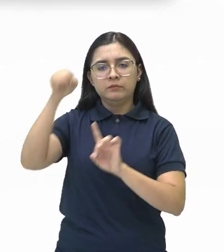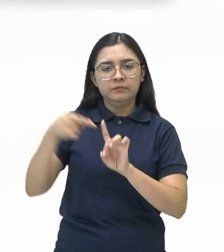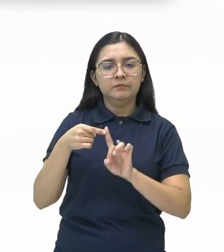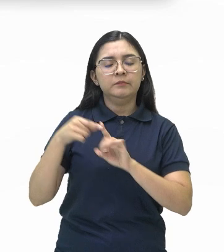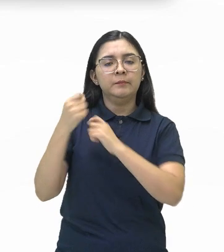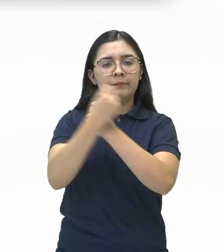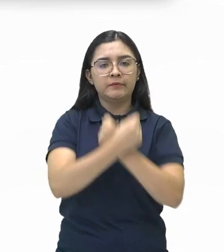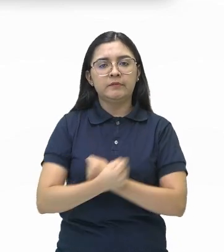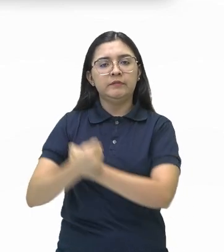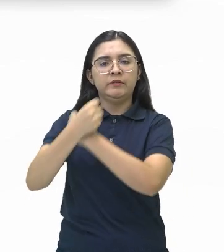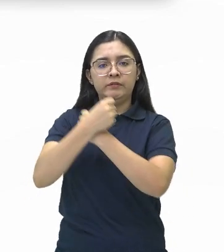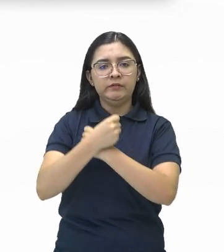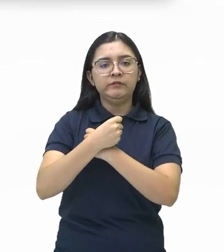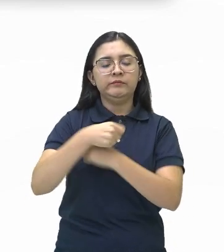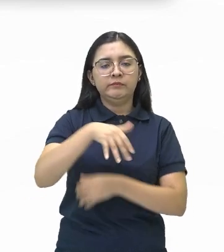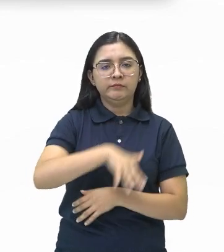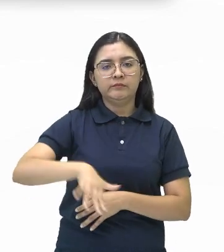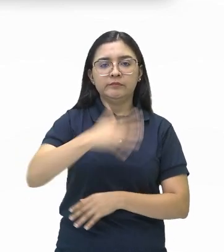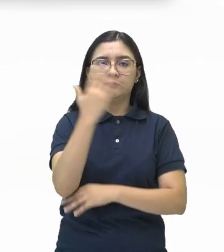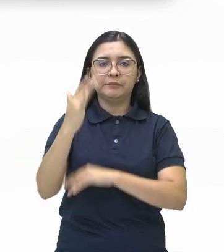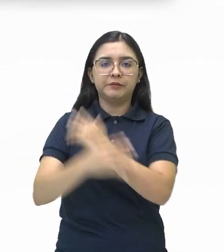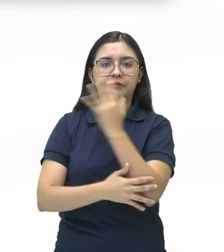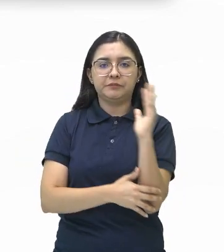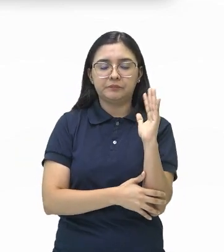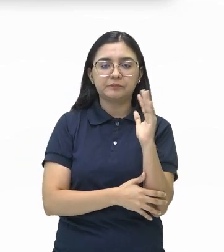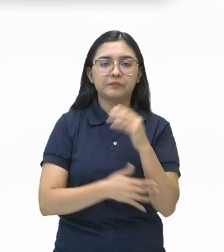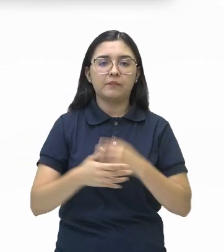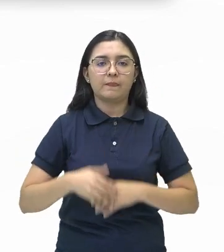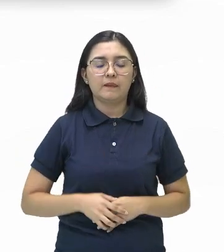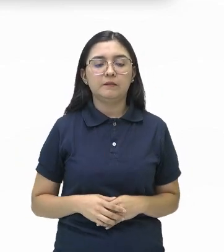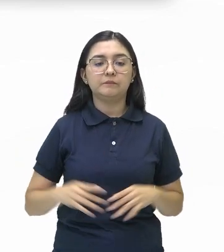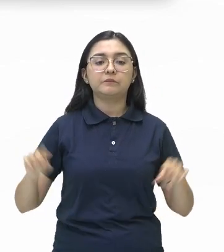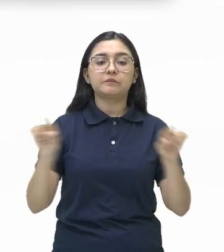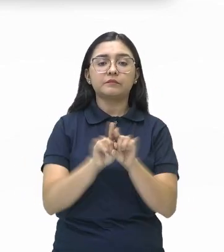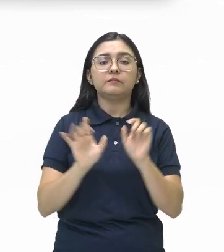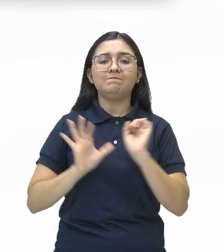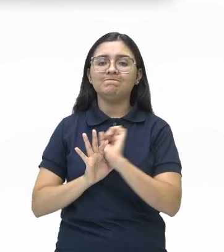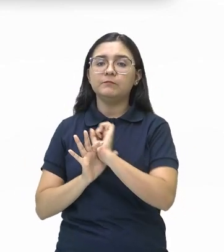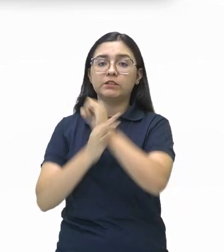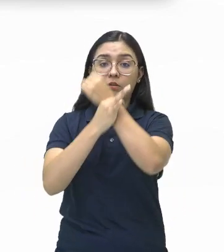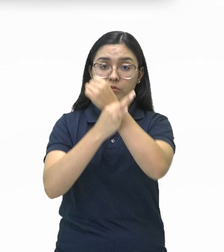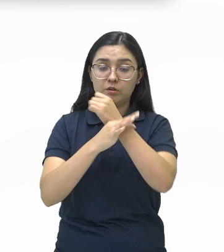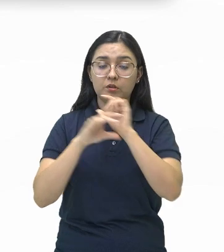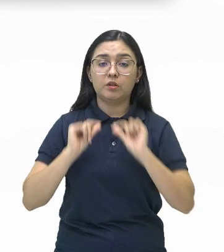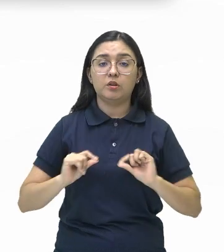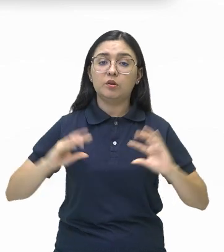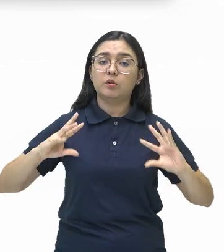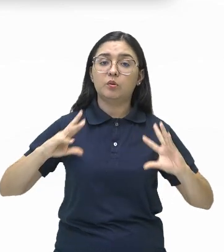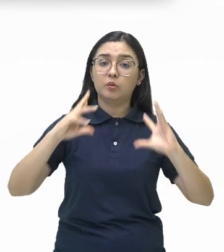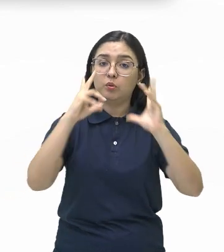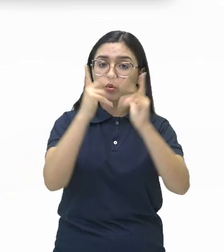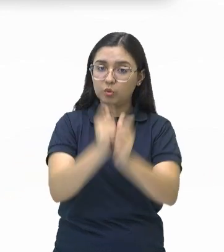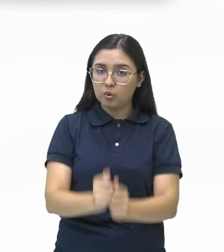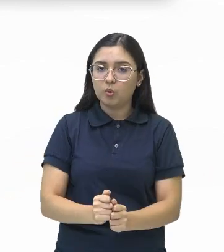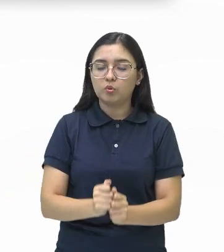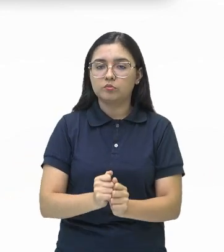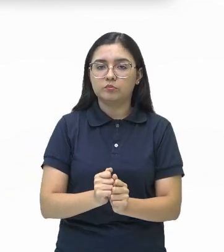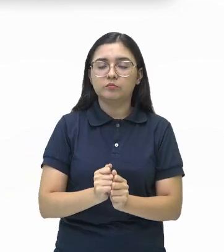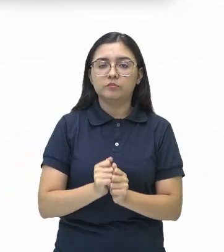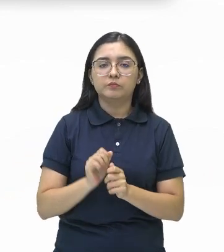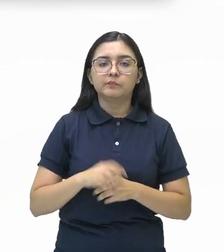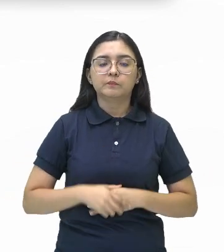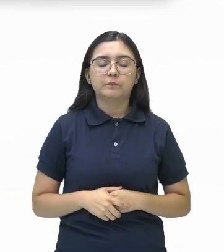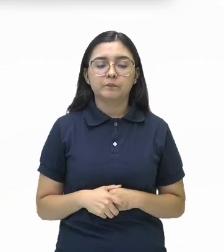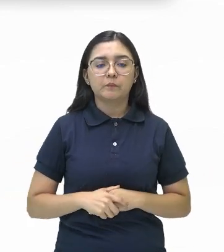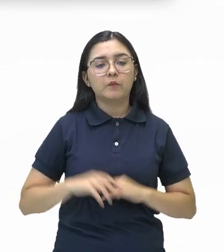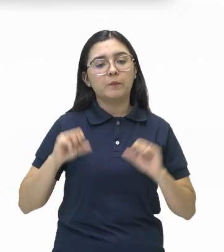a integridade do meio ambiente e assegurar que todos, não só alguns,